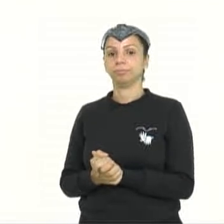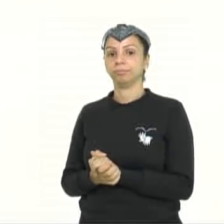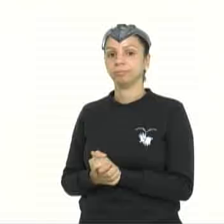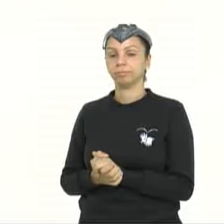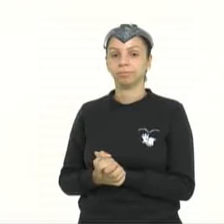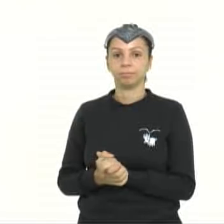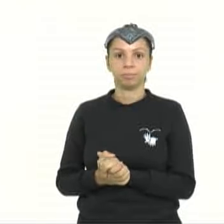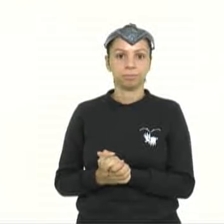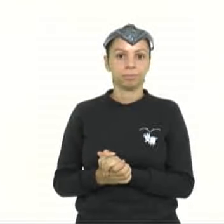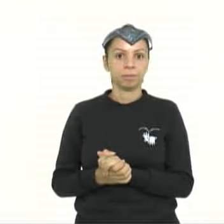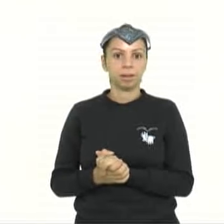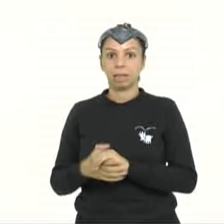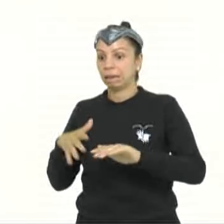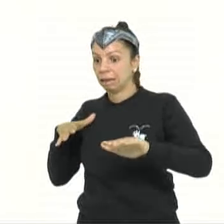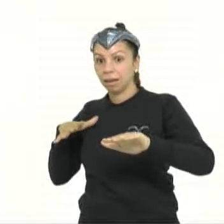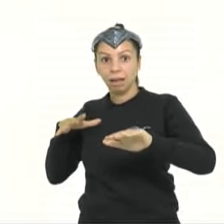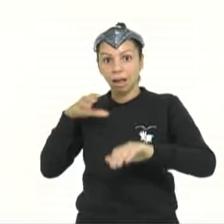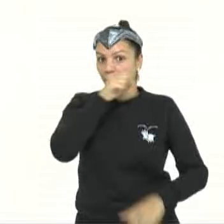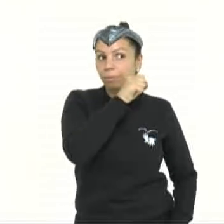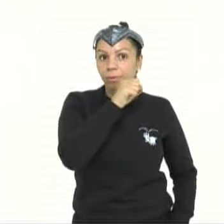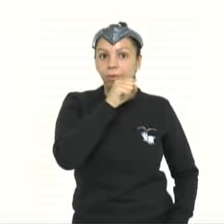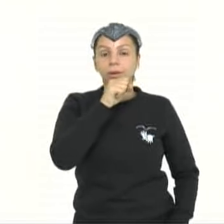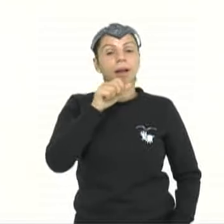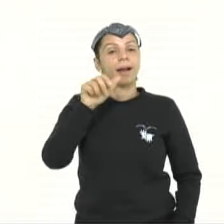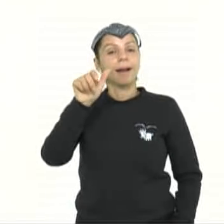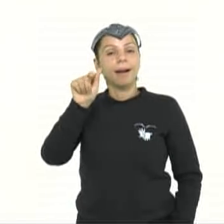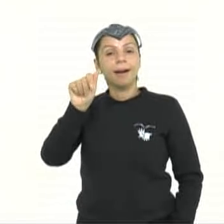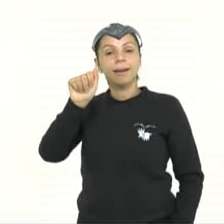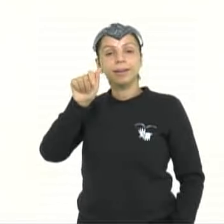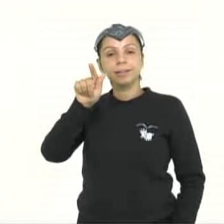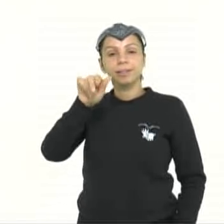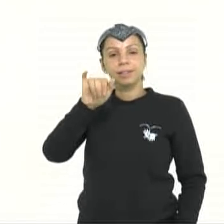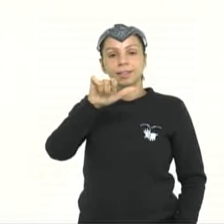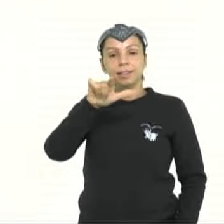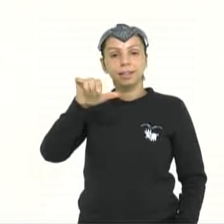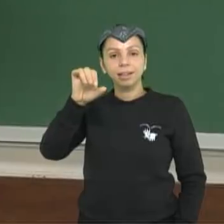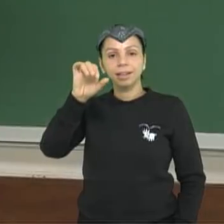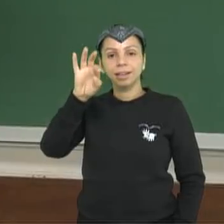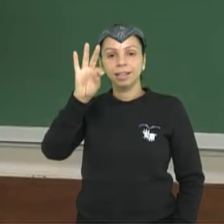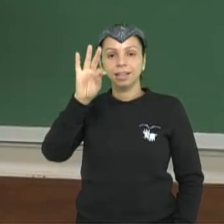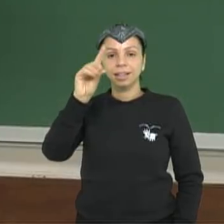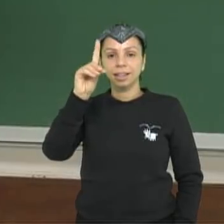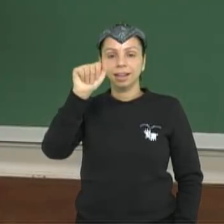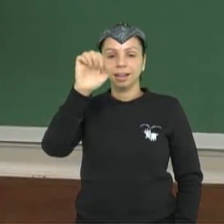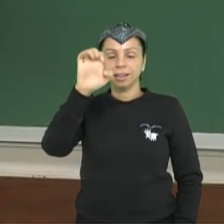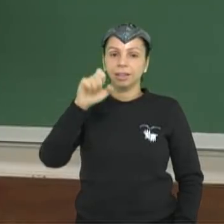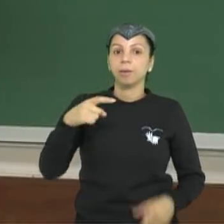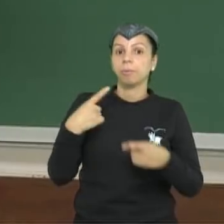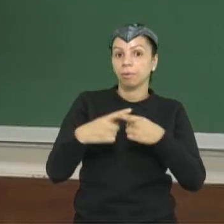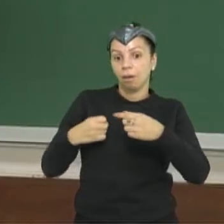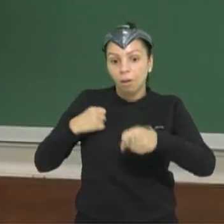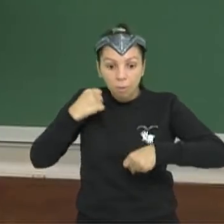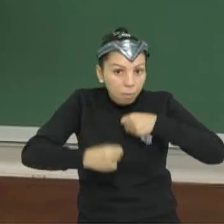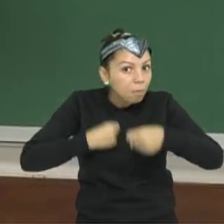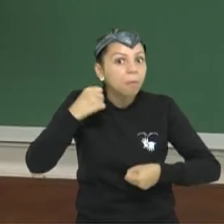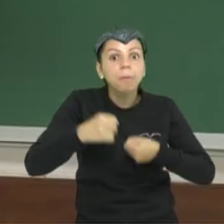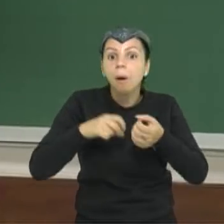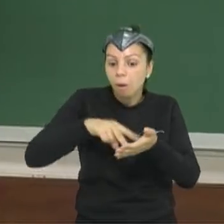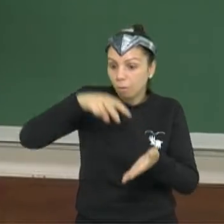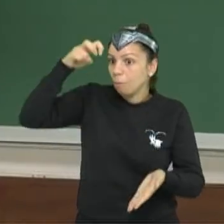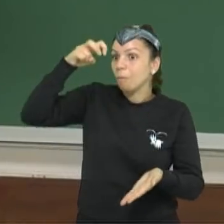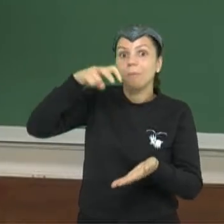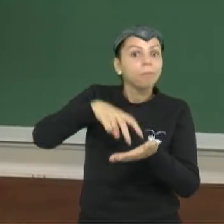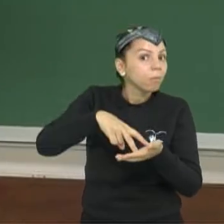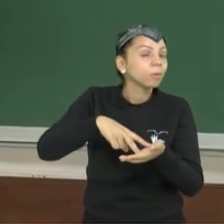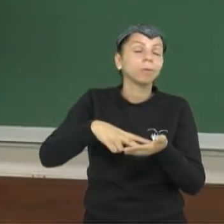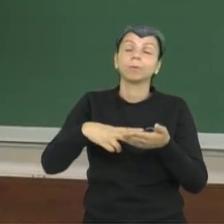tem muita agilidade. A gente sabe, né, o quanto ela corre, ela pula. Uau, ela faz